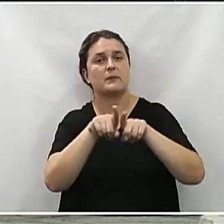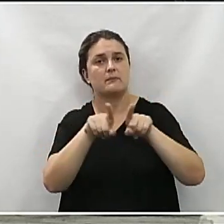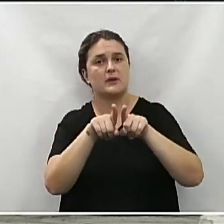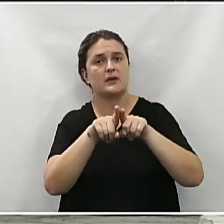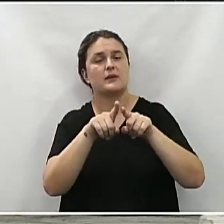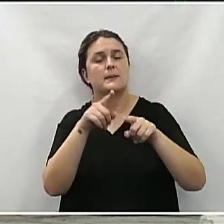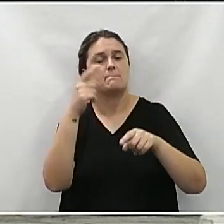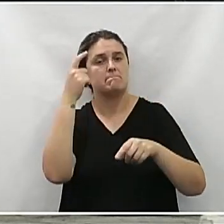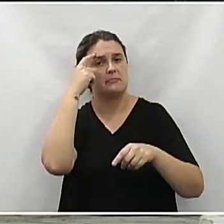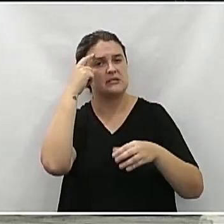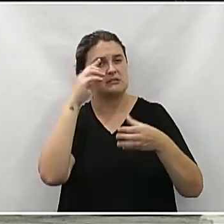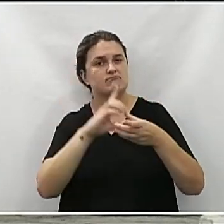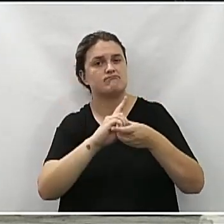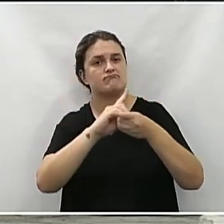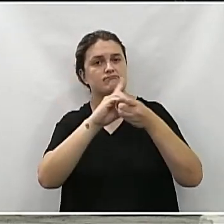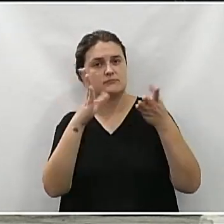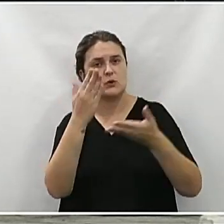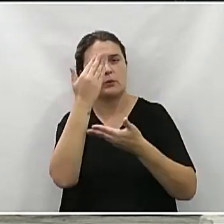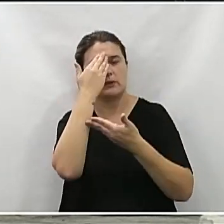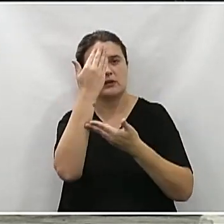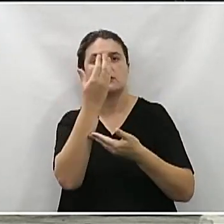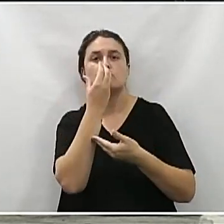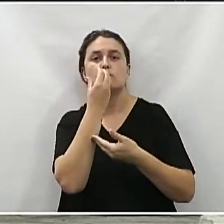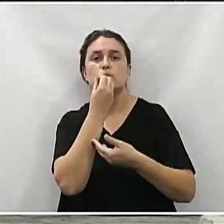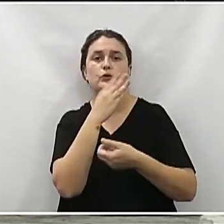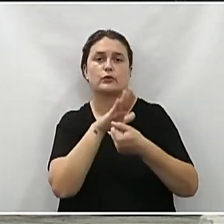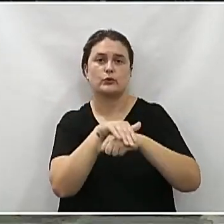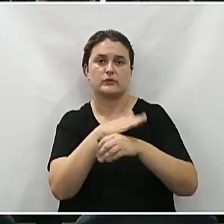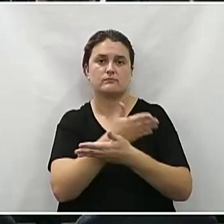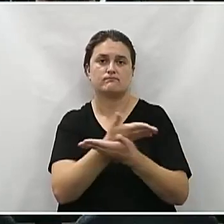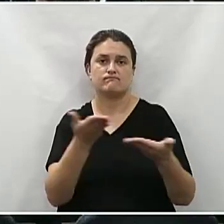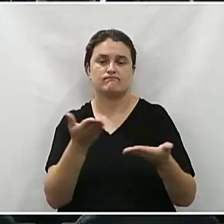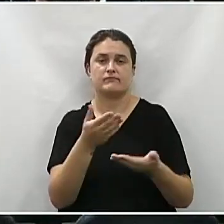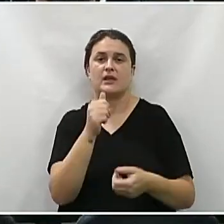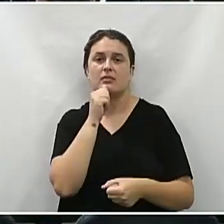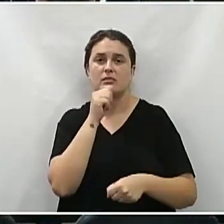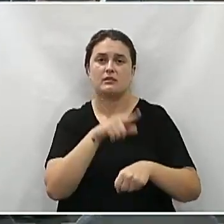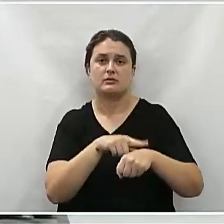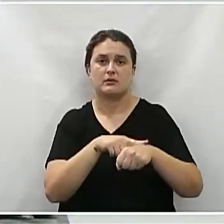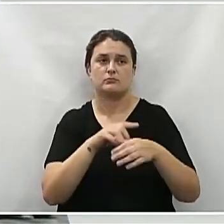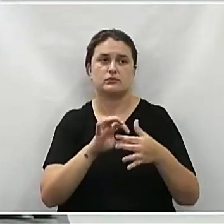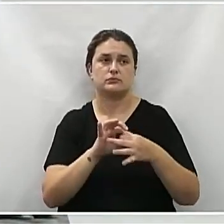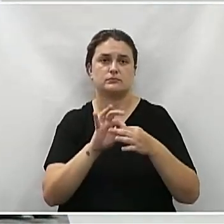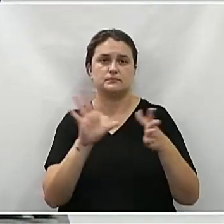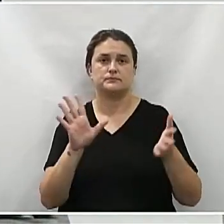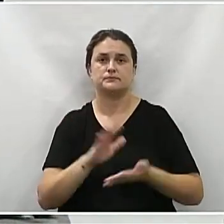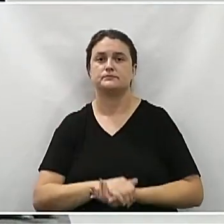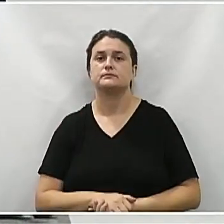pela democracia seria isso muito obrigado boa noite a todos palavra continua livre